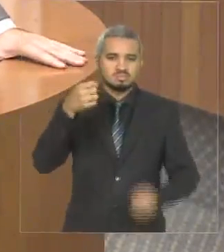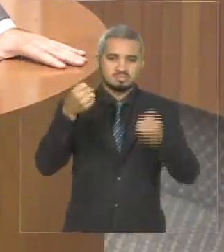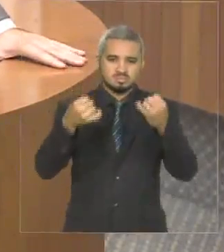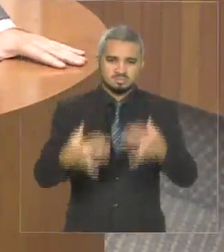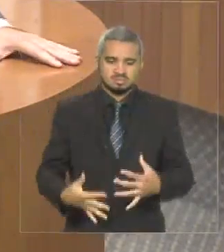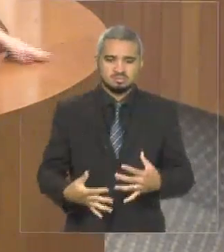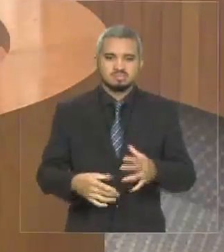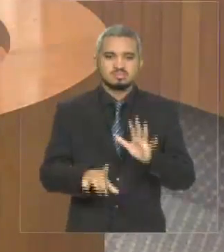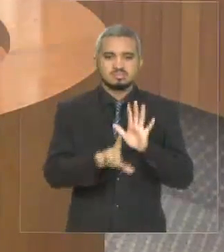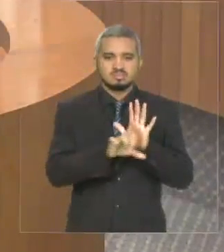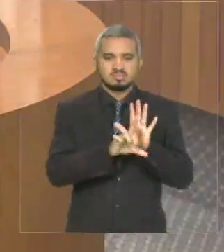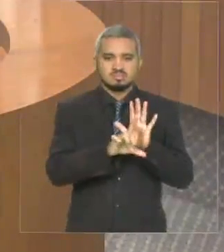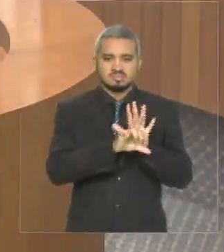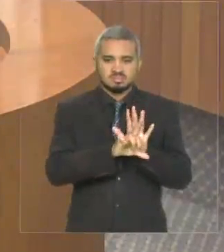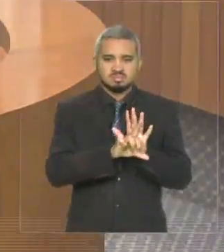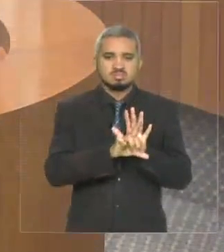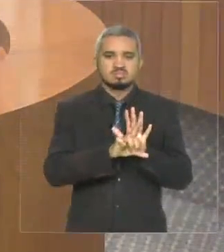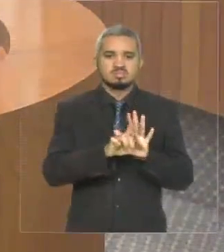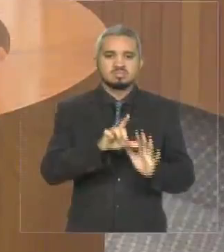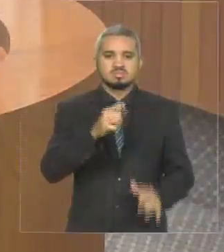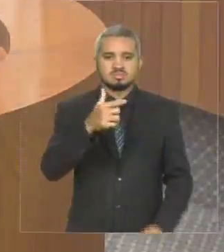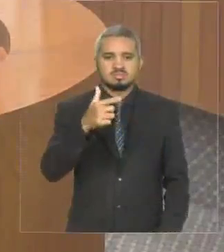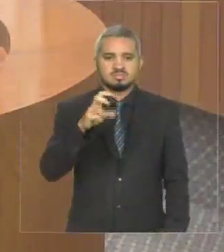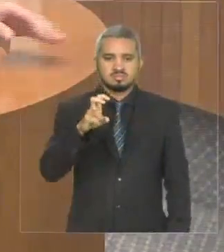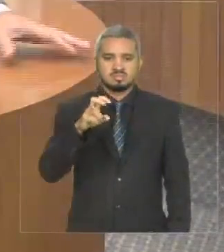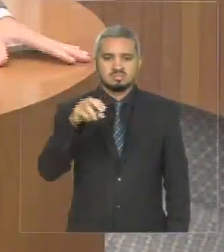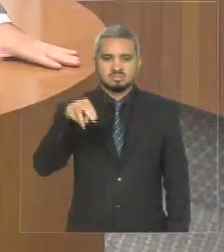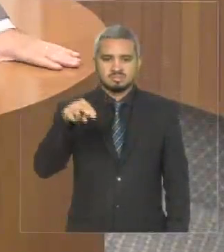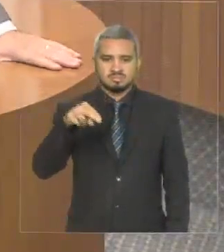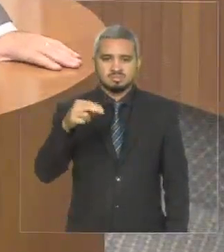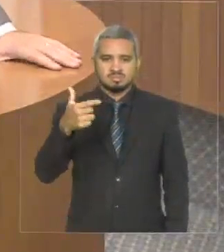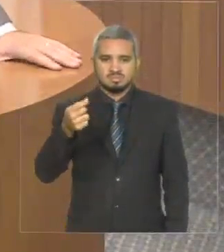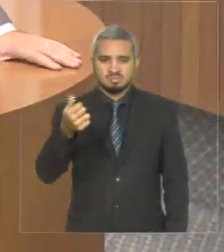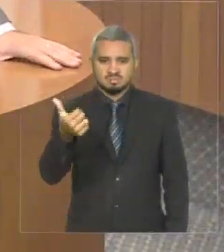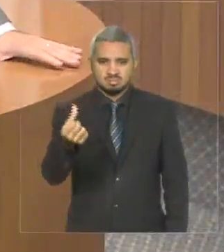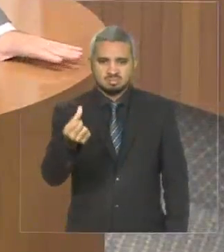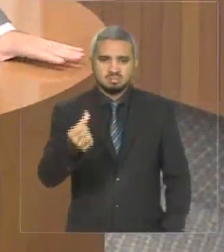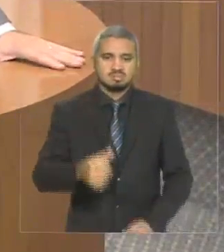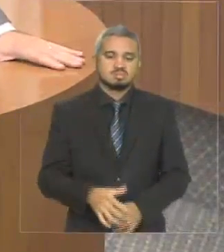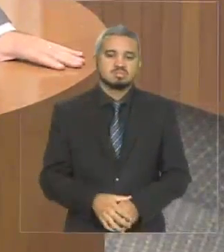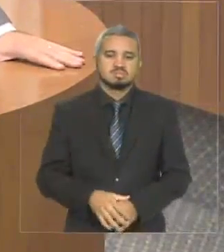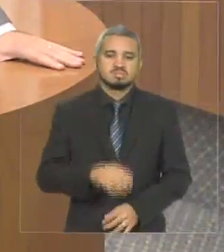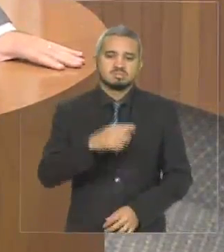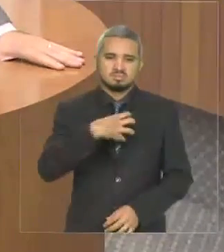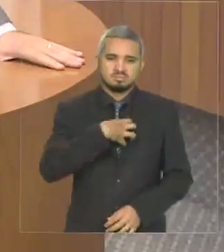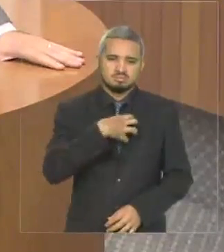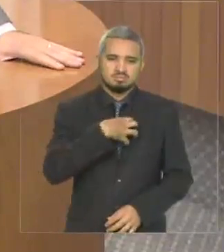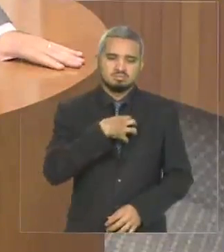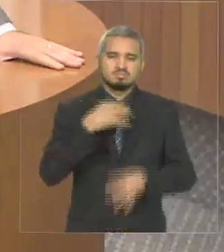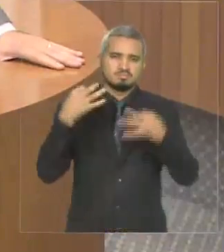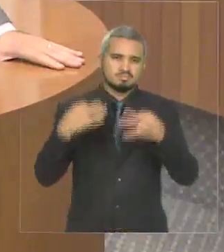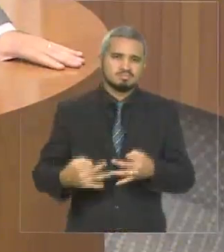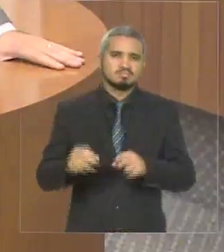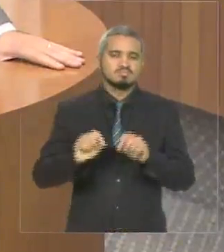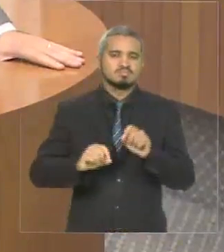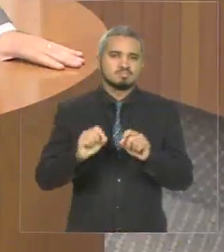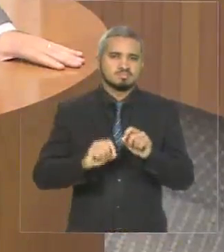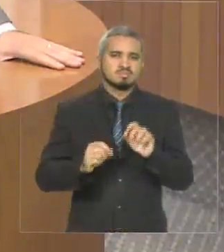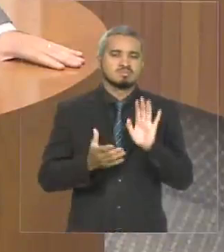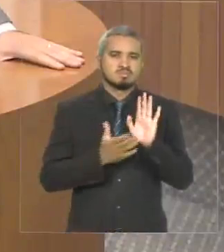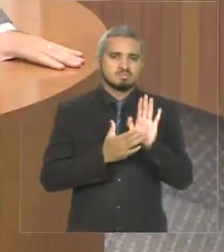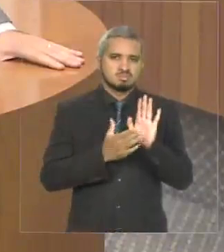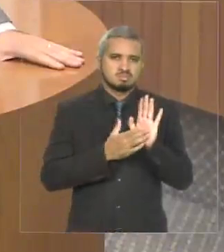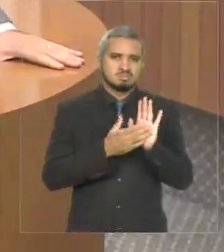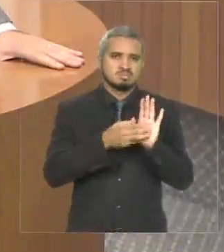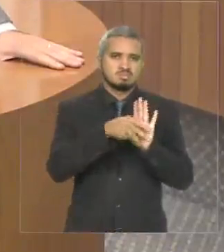de 2016. E, sem dúvida nenhuma, deputado Bira do Pindaré, essa é uma medida que não traz só prejuízos, ela traz benefícios e isso está muito